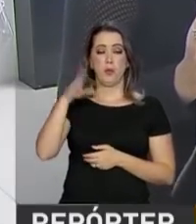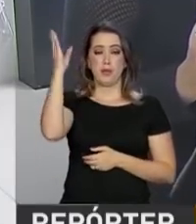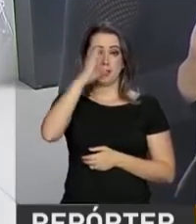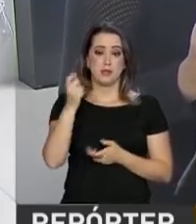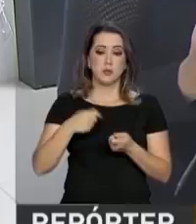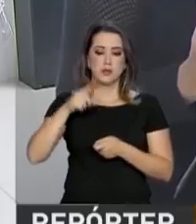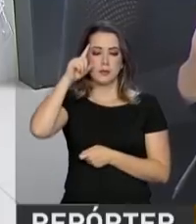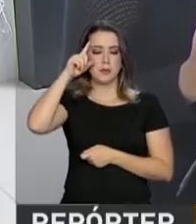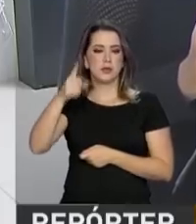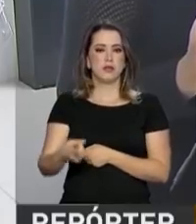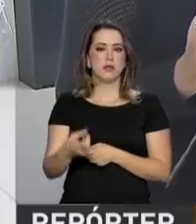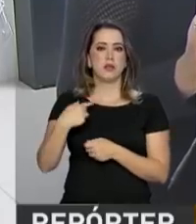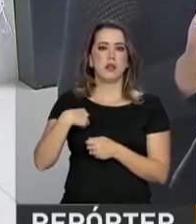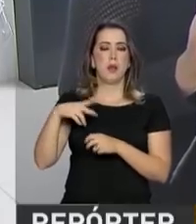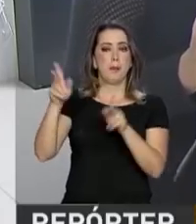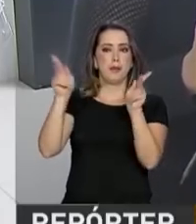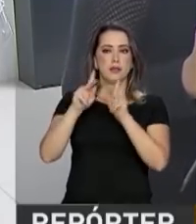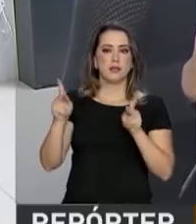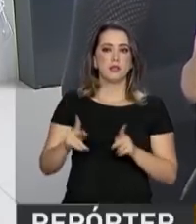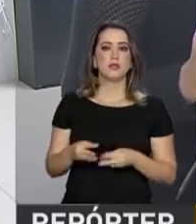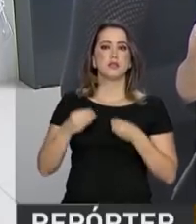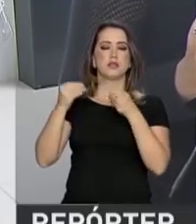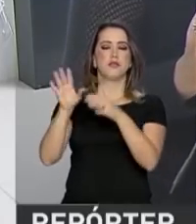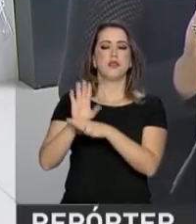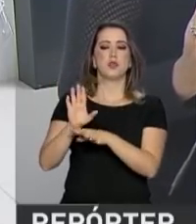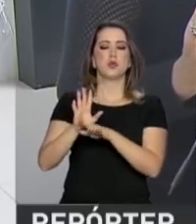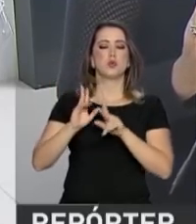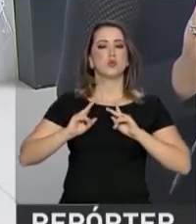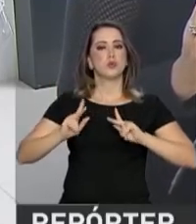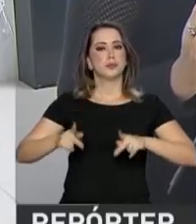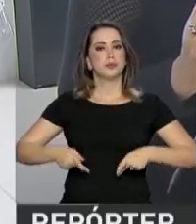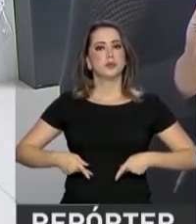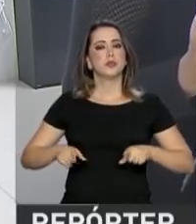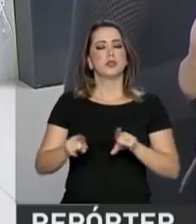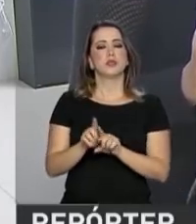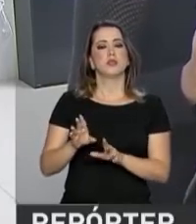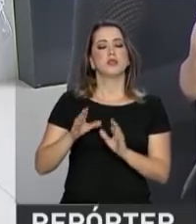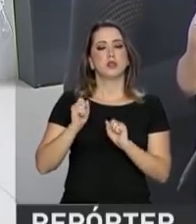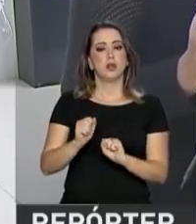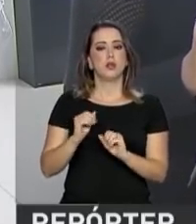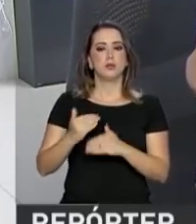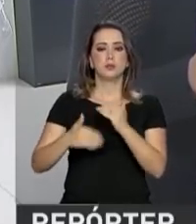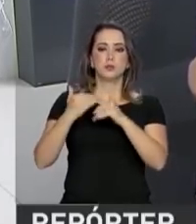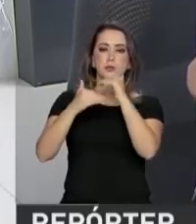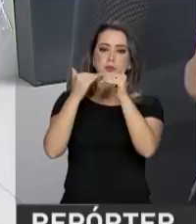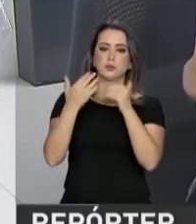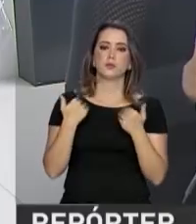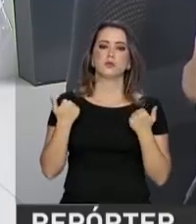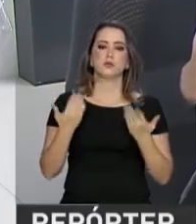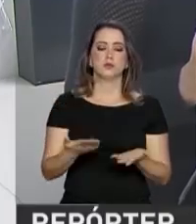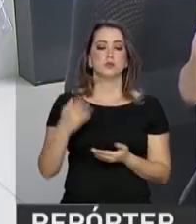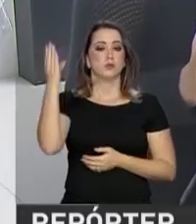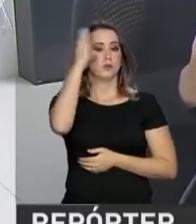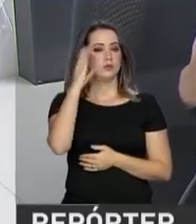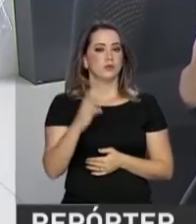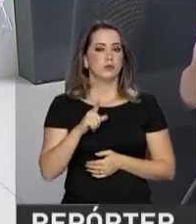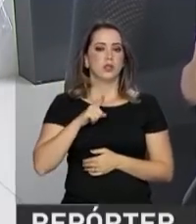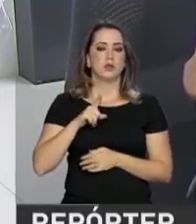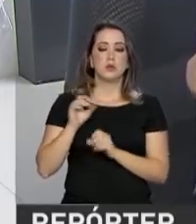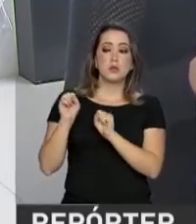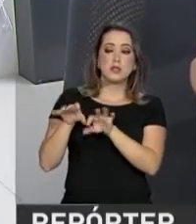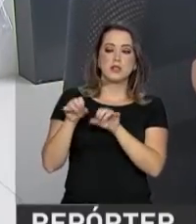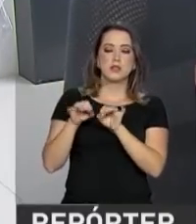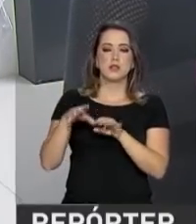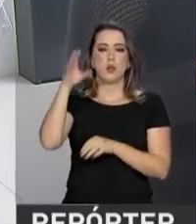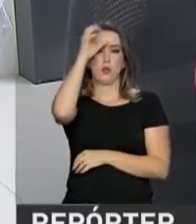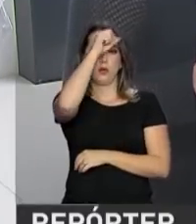seja, levar ajuda humanitária e dar condições para que Bogaland possa se reerguer. Nesse quesito, o país tem a ensinar